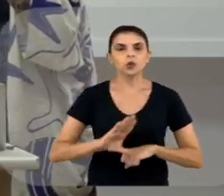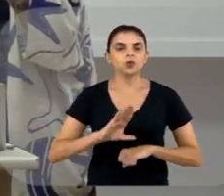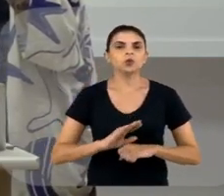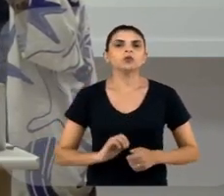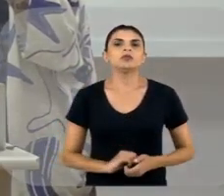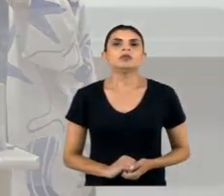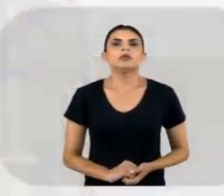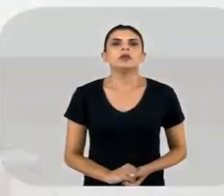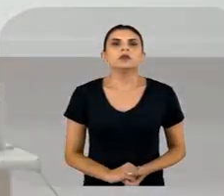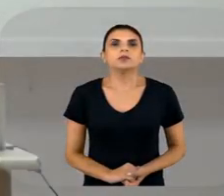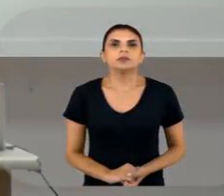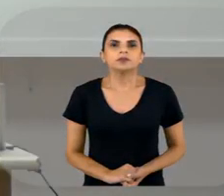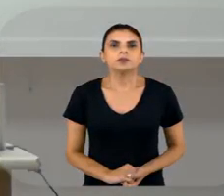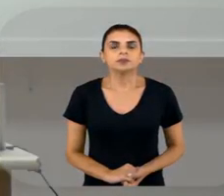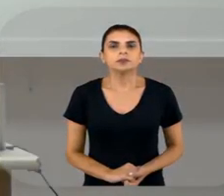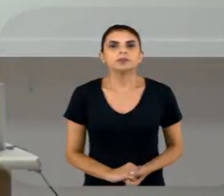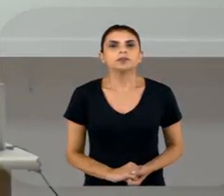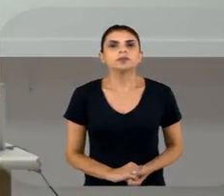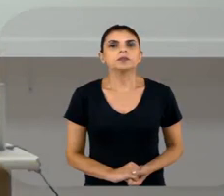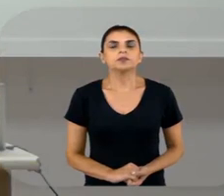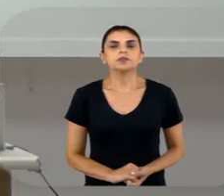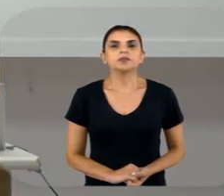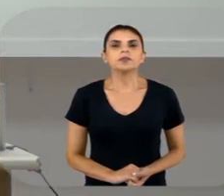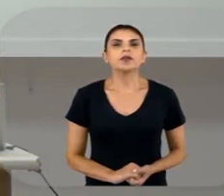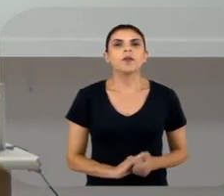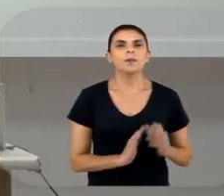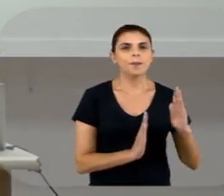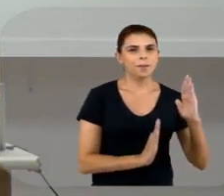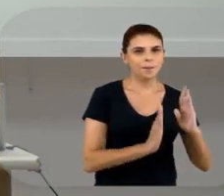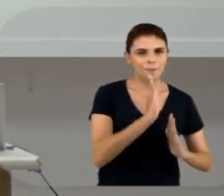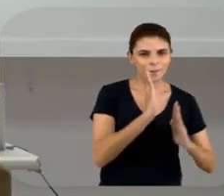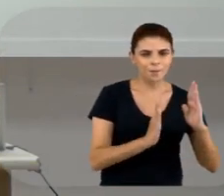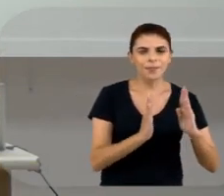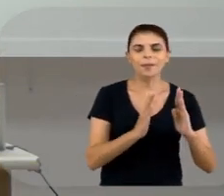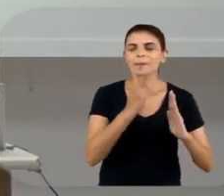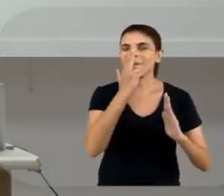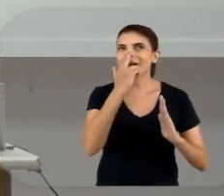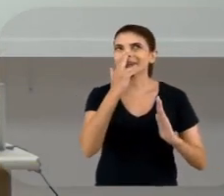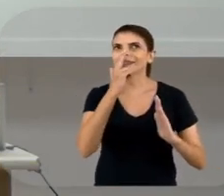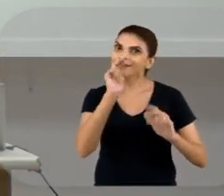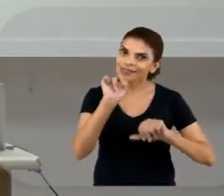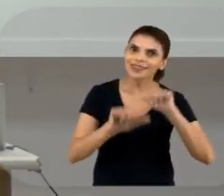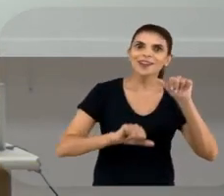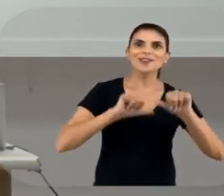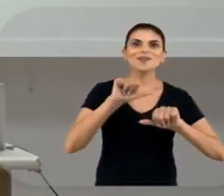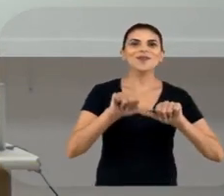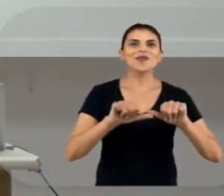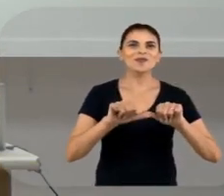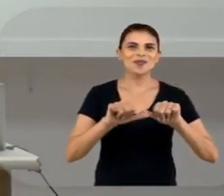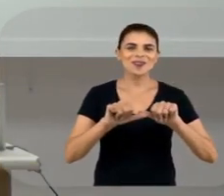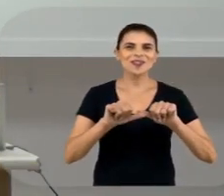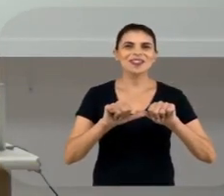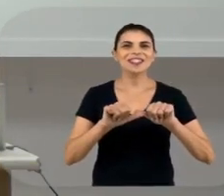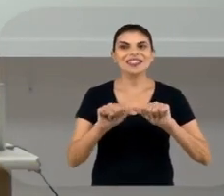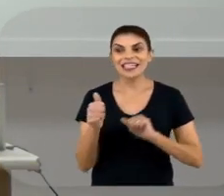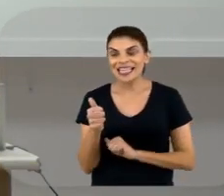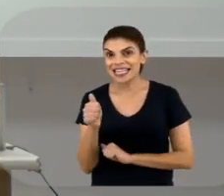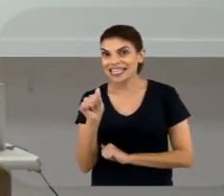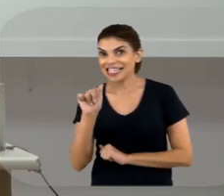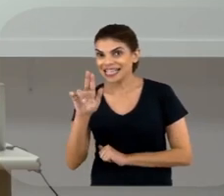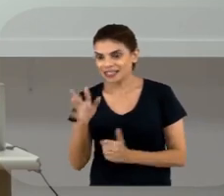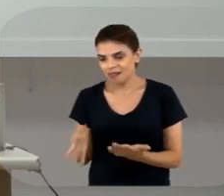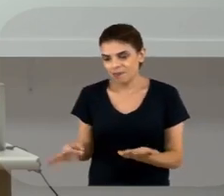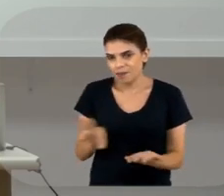dos cursos. Essa que a gente gosta de chamar, né, que é a grande mágica aí da transformação daquelas